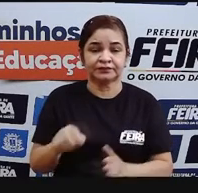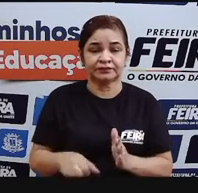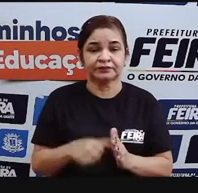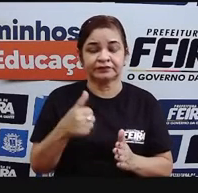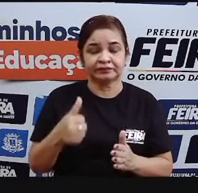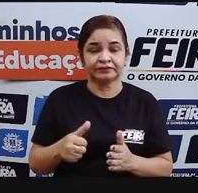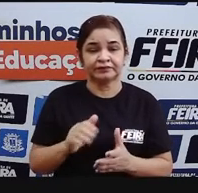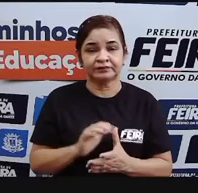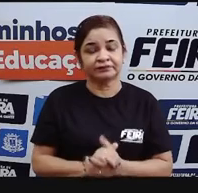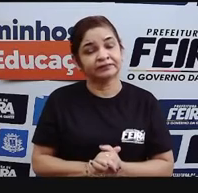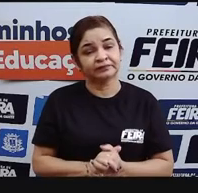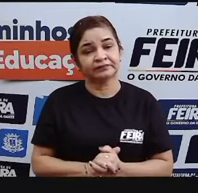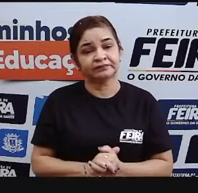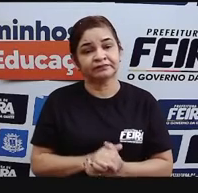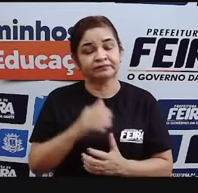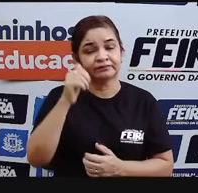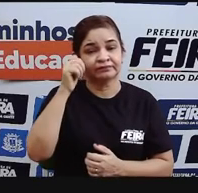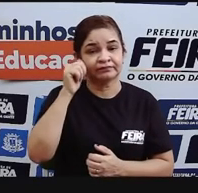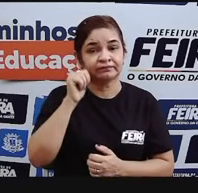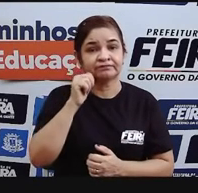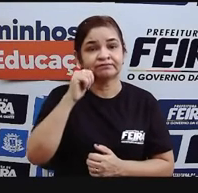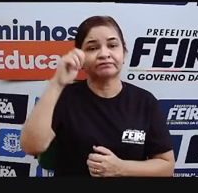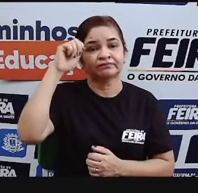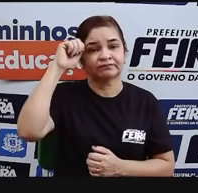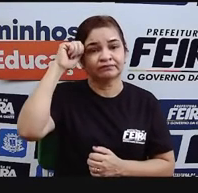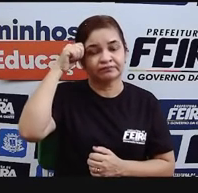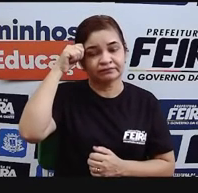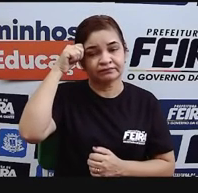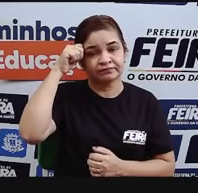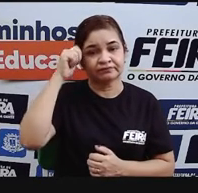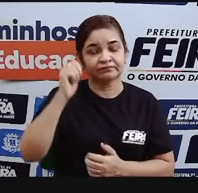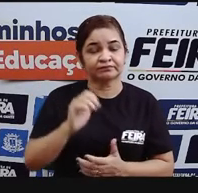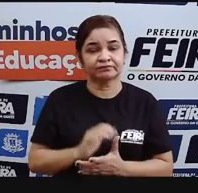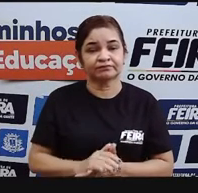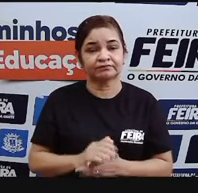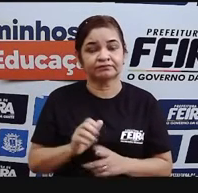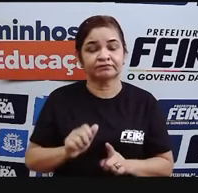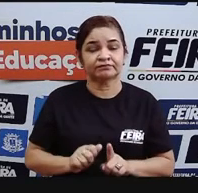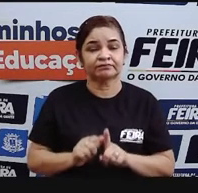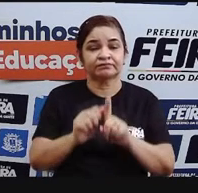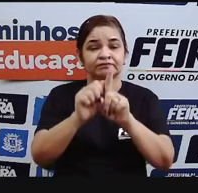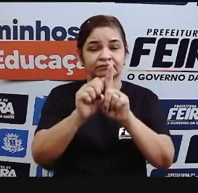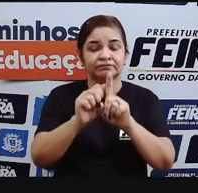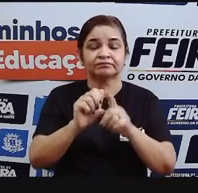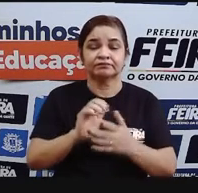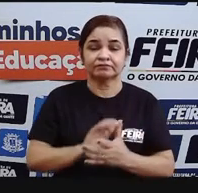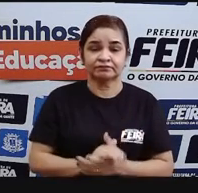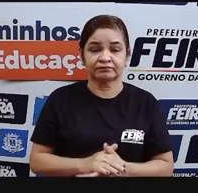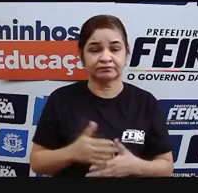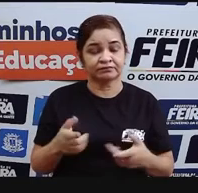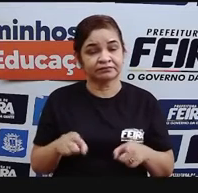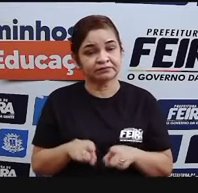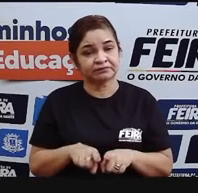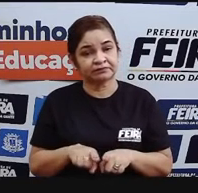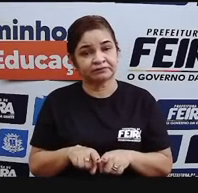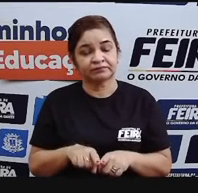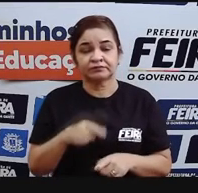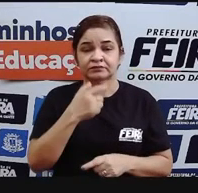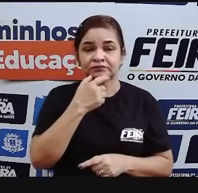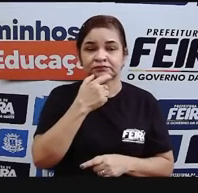mulher engenheira e negra da NASA, que é a Agência Espacial